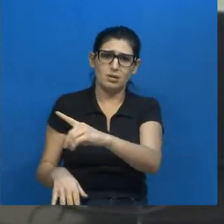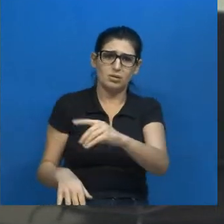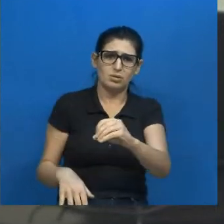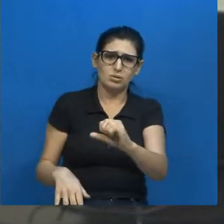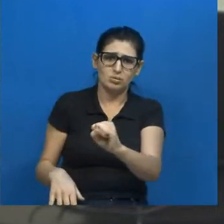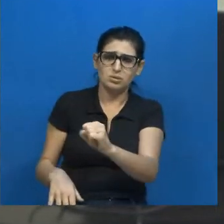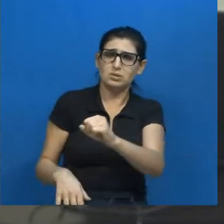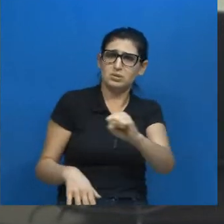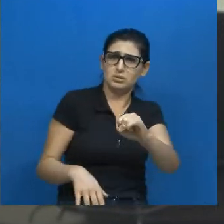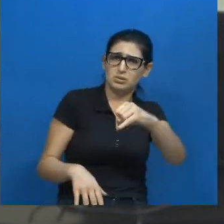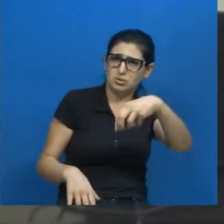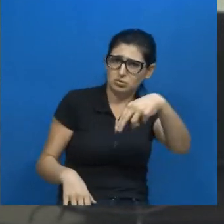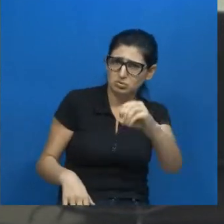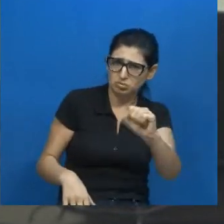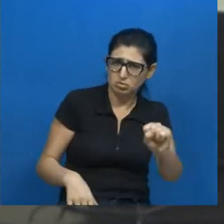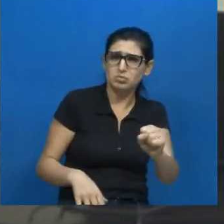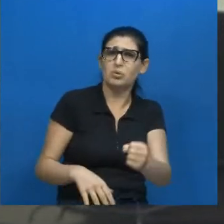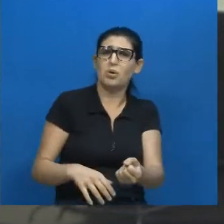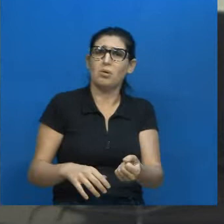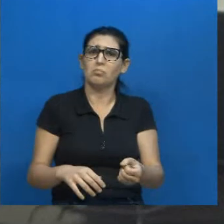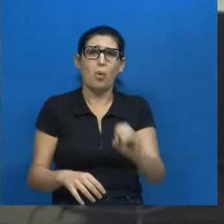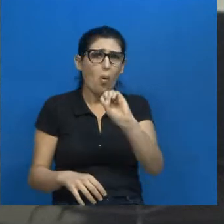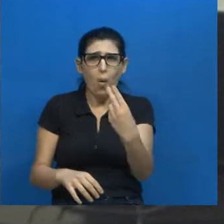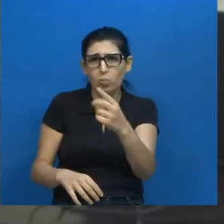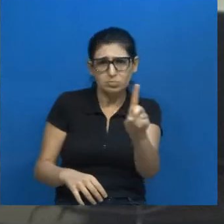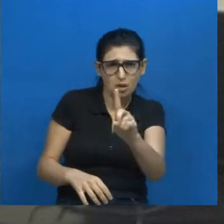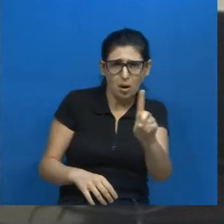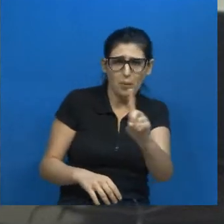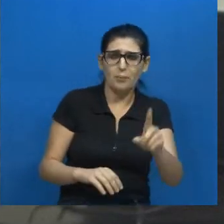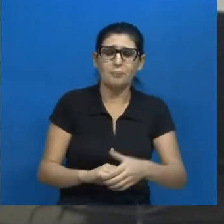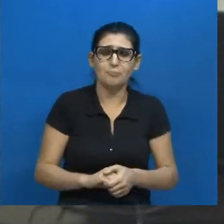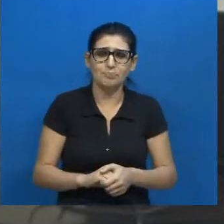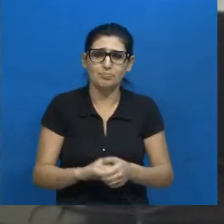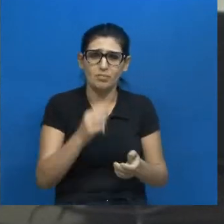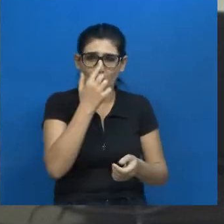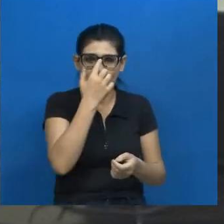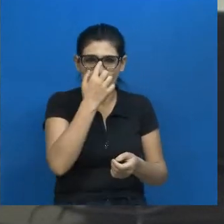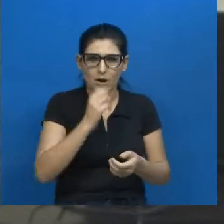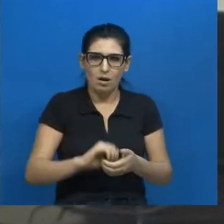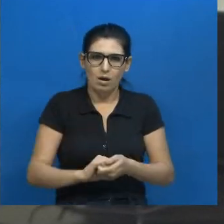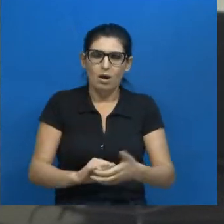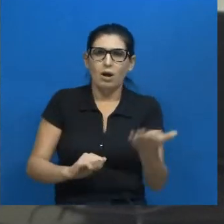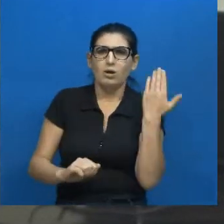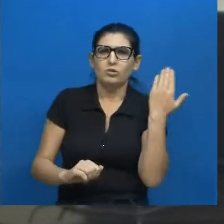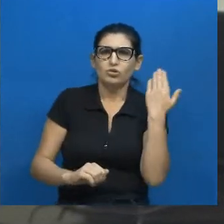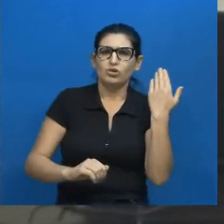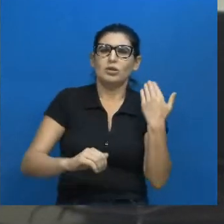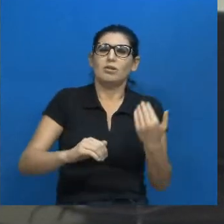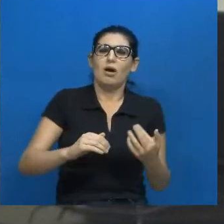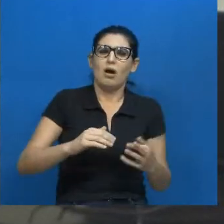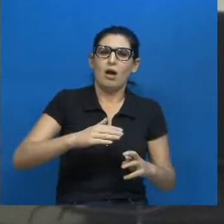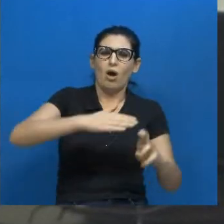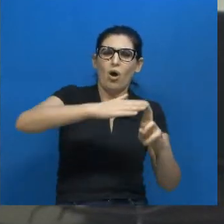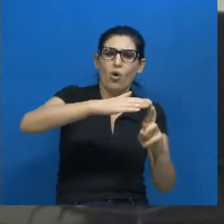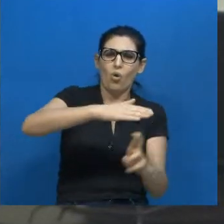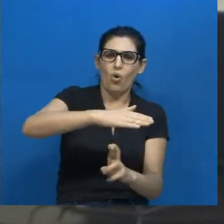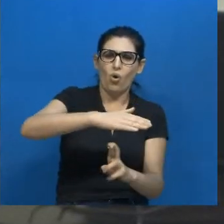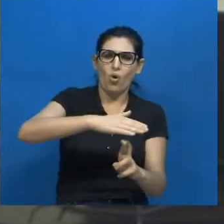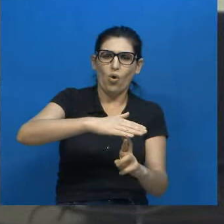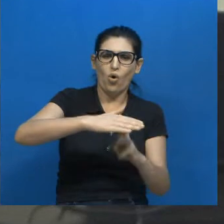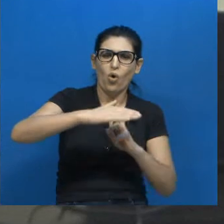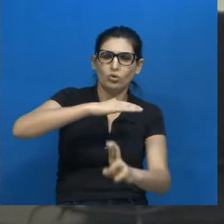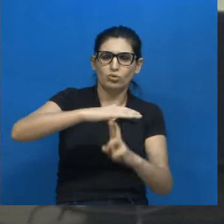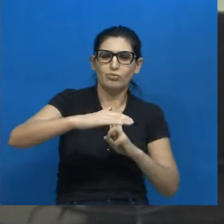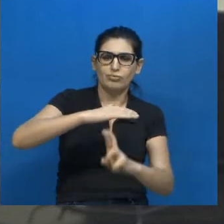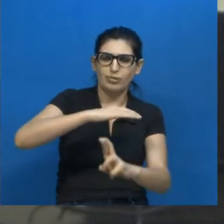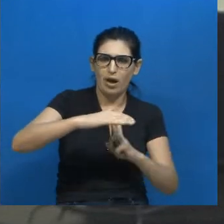passageiros, nós estamos trazendo essa linha do Lagoa Azul até aquele Centro Empresarial Kennedy, que é a antiga rodoviária de Jacareí. Nós estamos trazendo